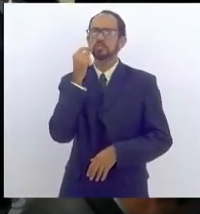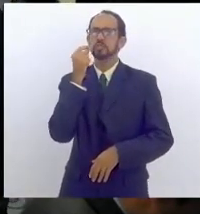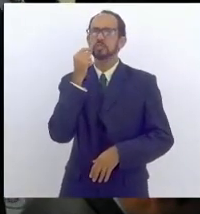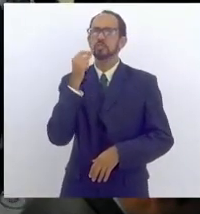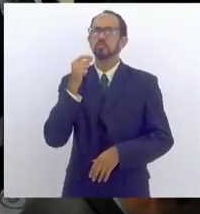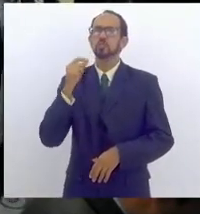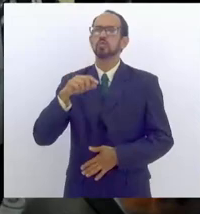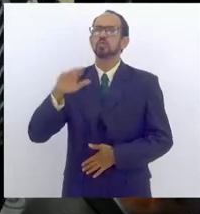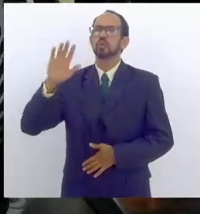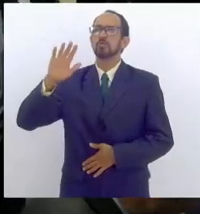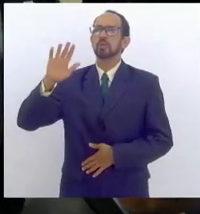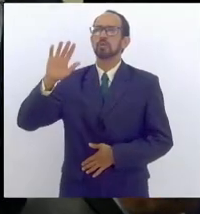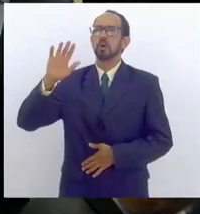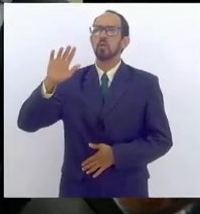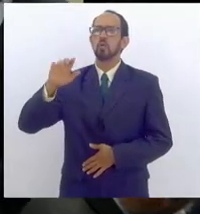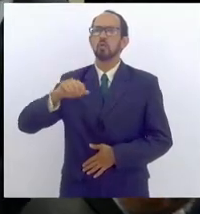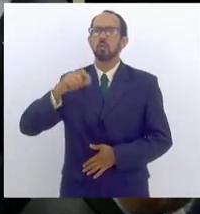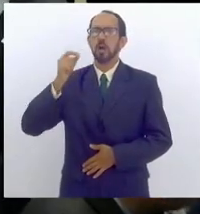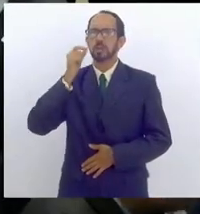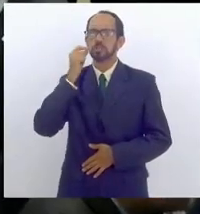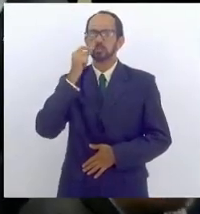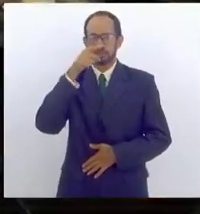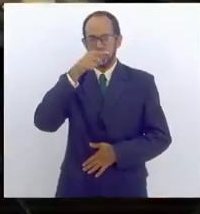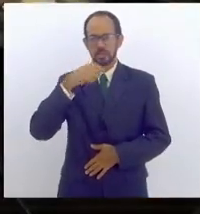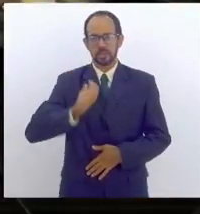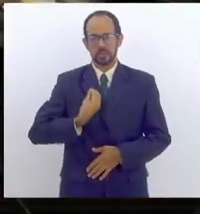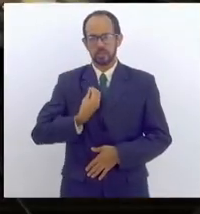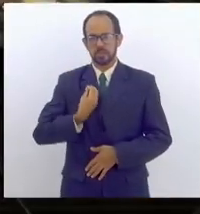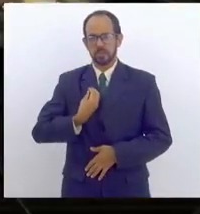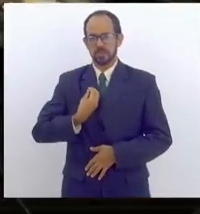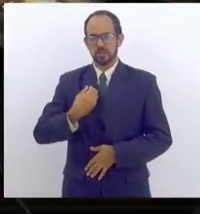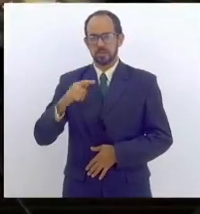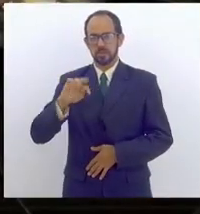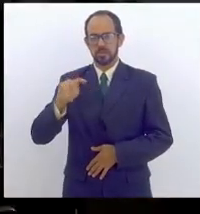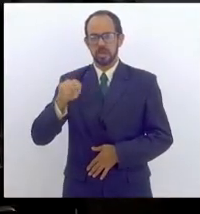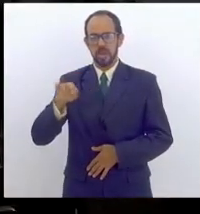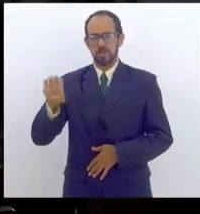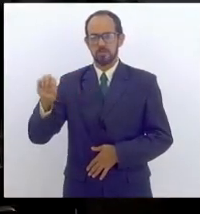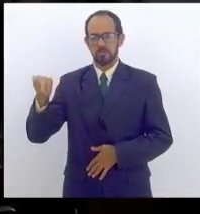Giovanni Ratinho, ali, Guilherme Scheder,